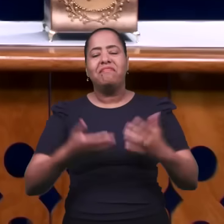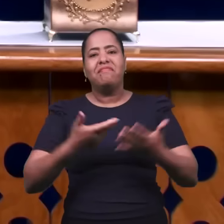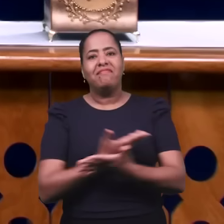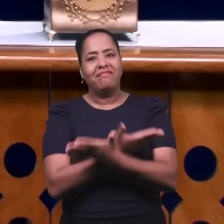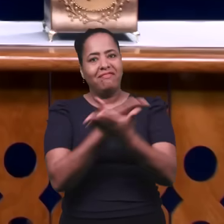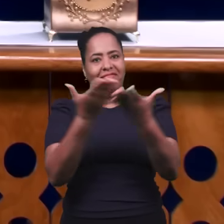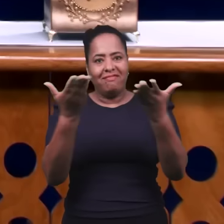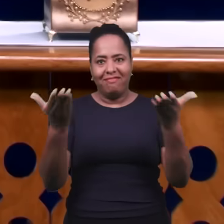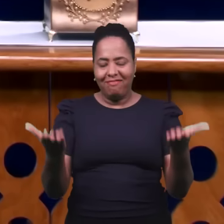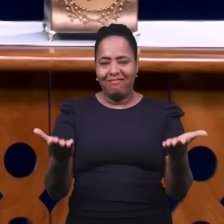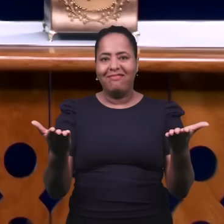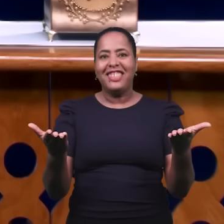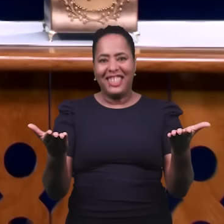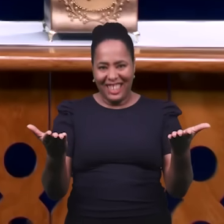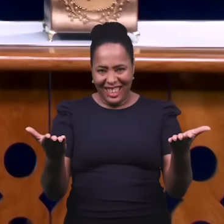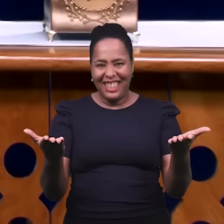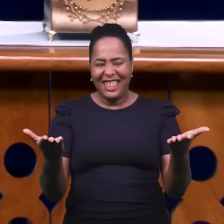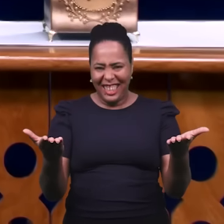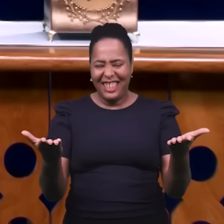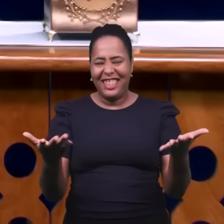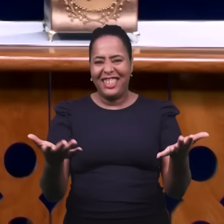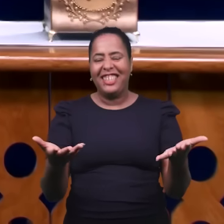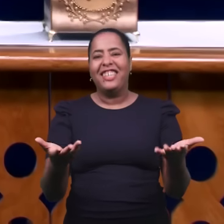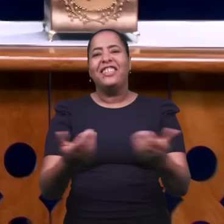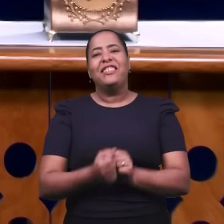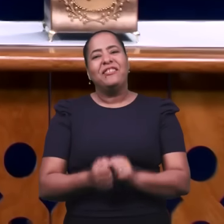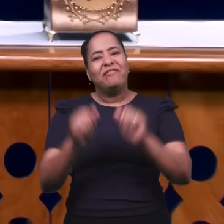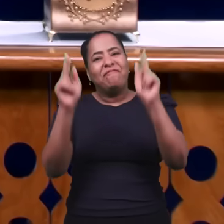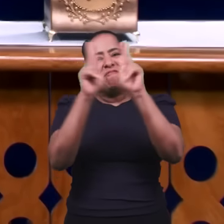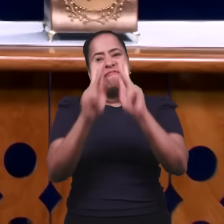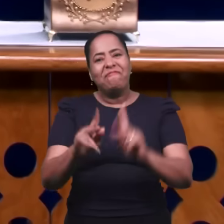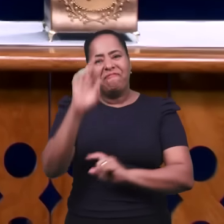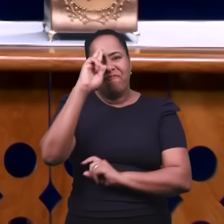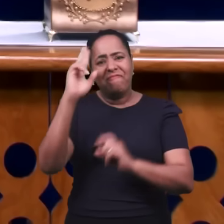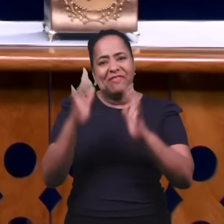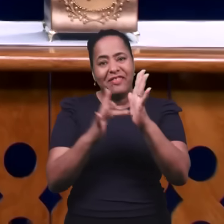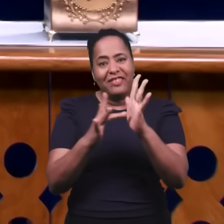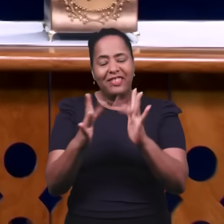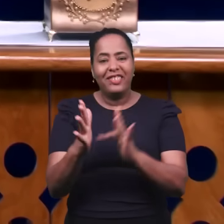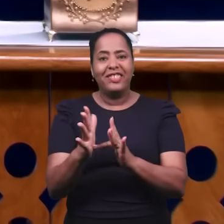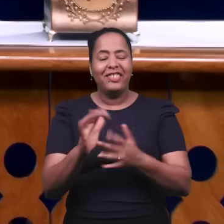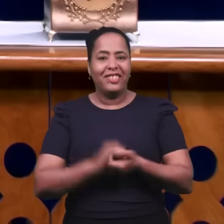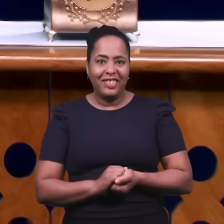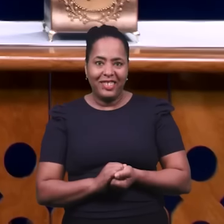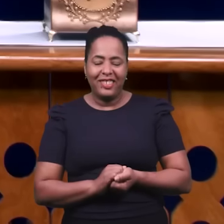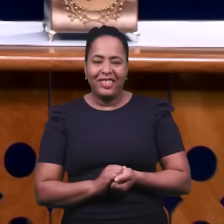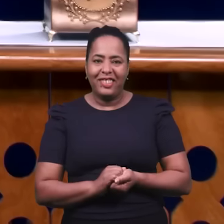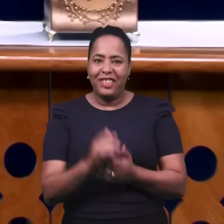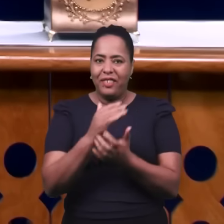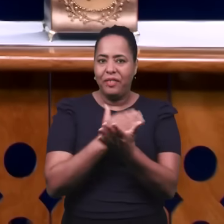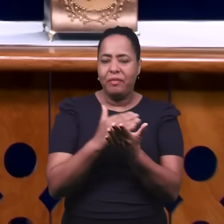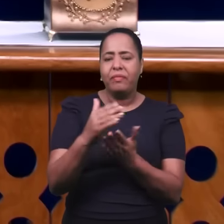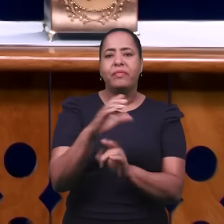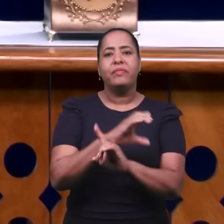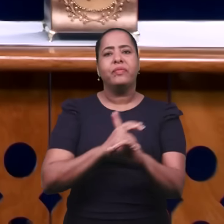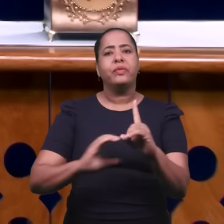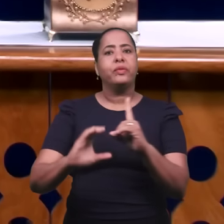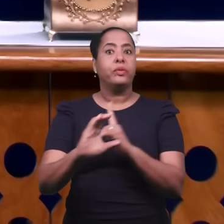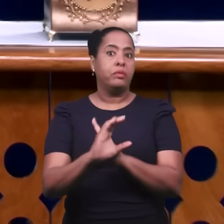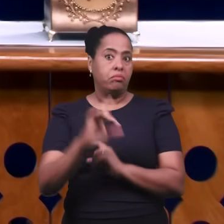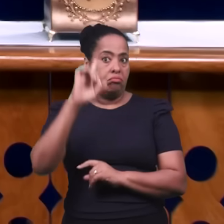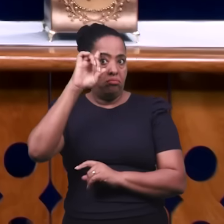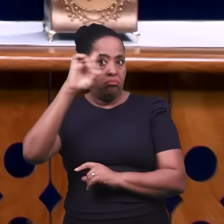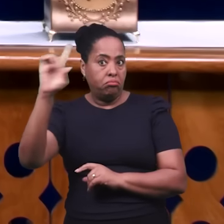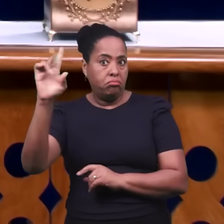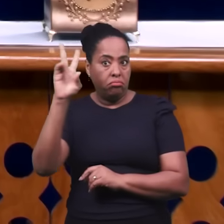nós saudamos a todos que estão conosco com a paz do Senhor. Nós vamos dar início a este culto de